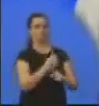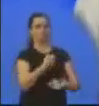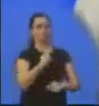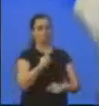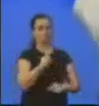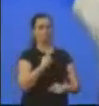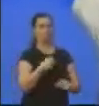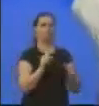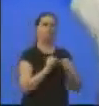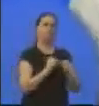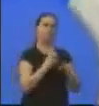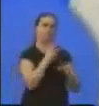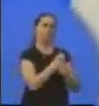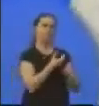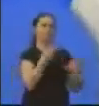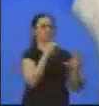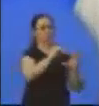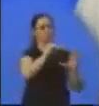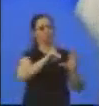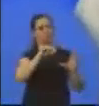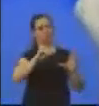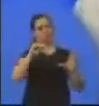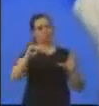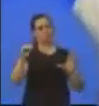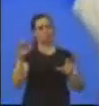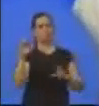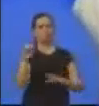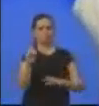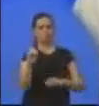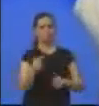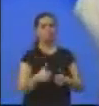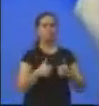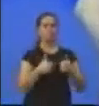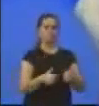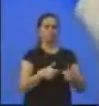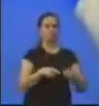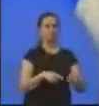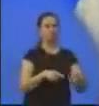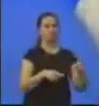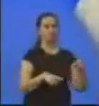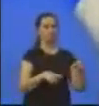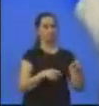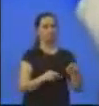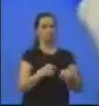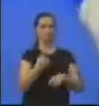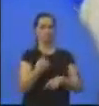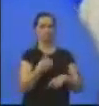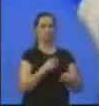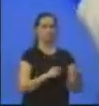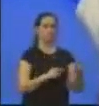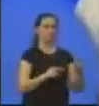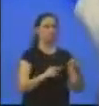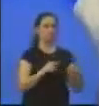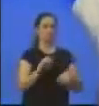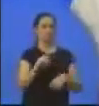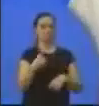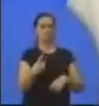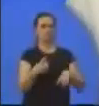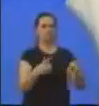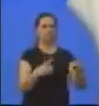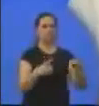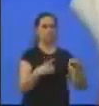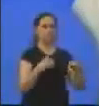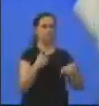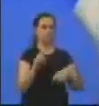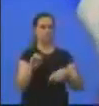você colocar valores, para não estar tendendo para zero. Então, começa lá, quando x for 1, for 0,1,